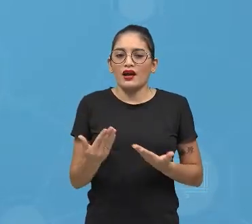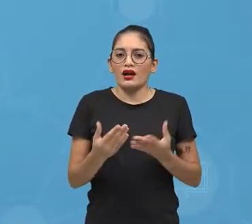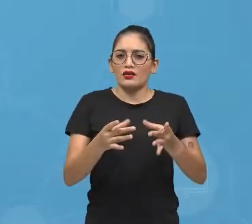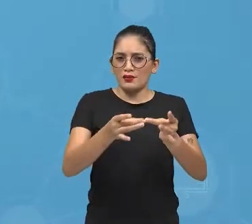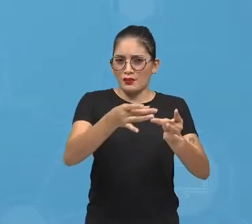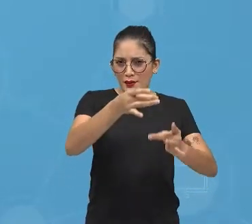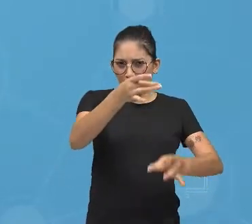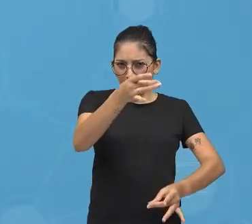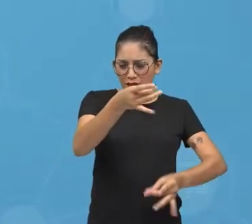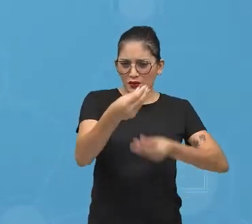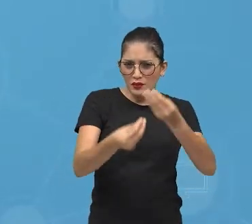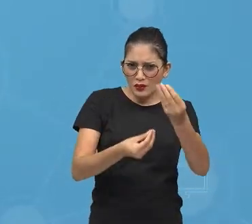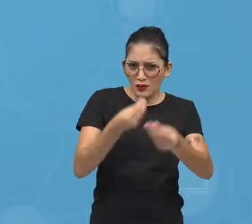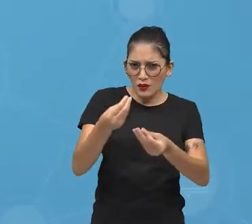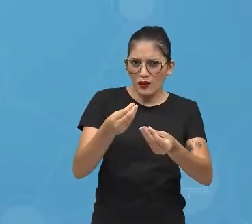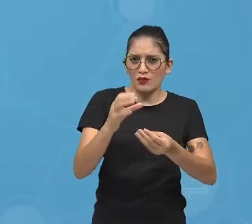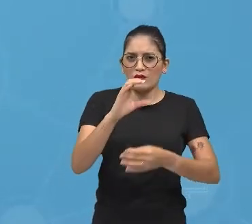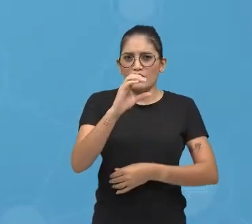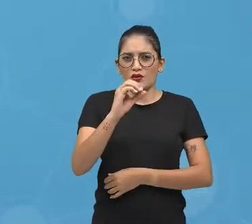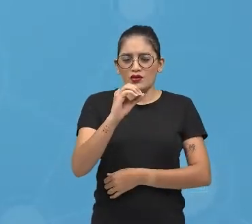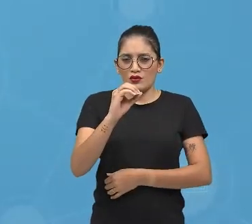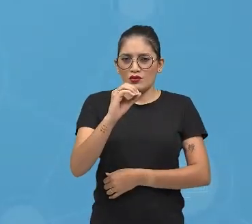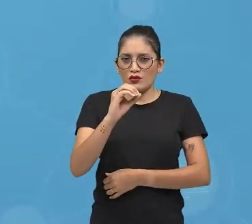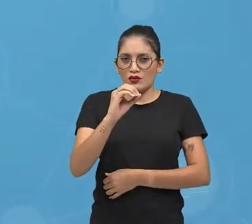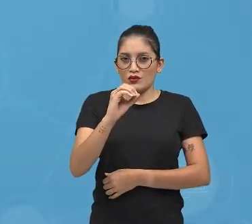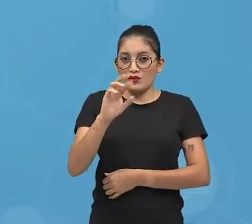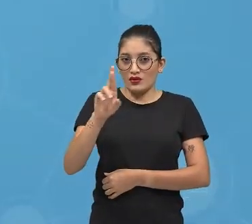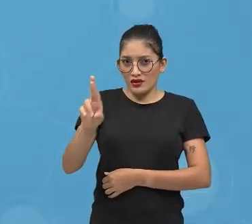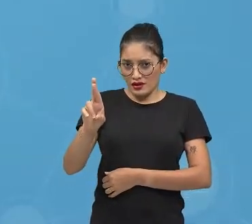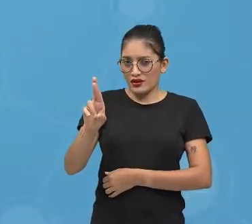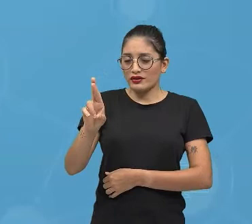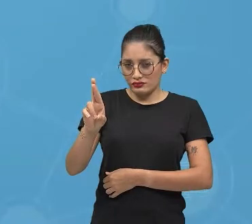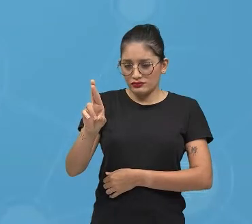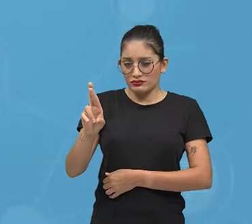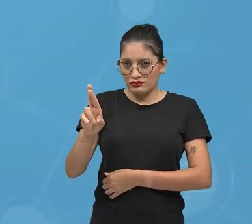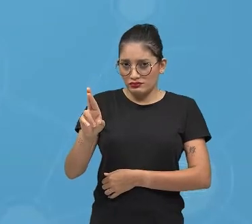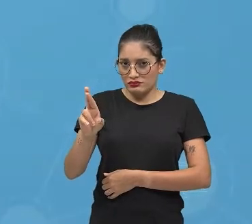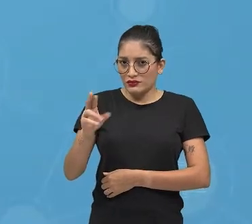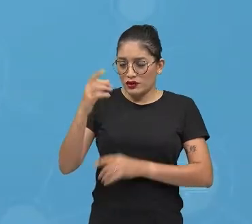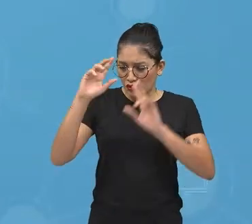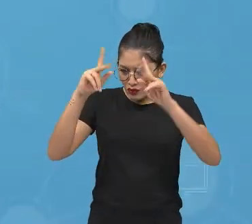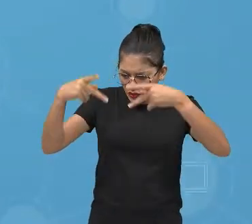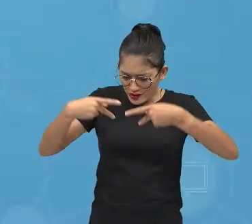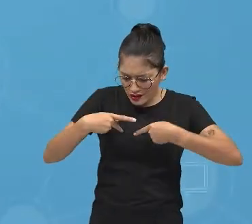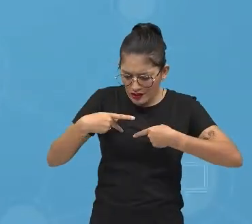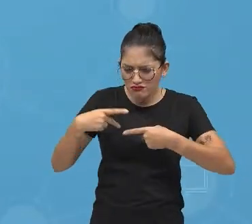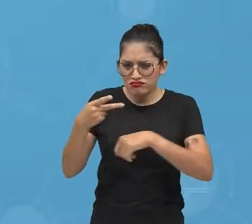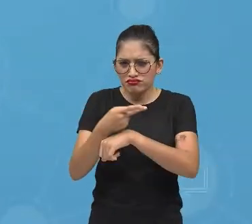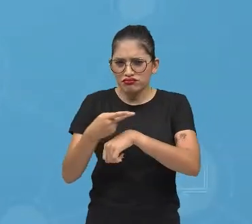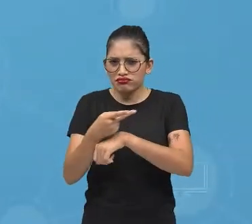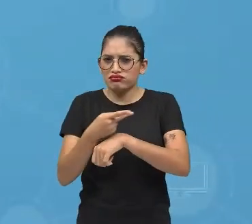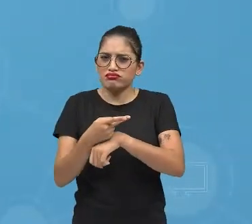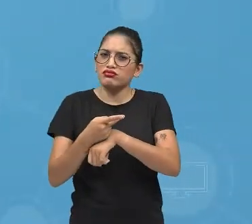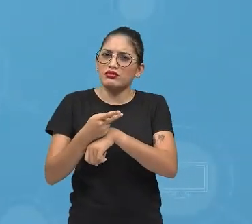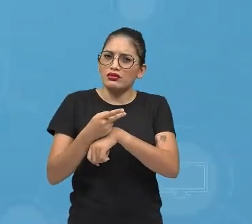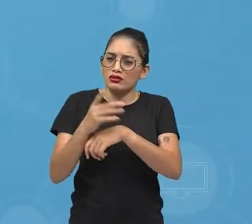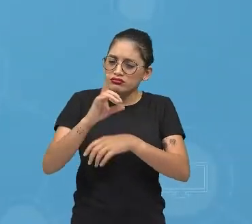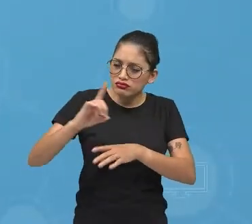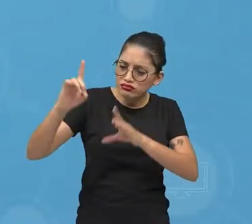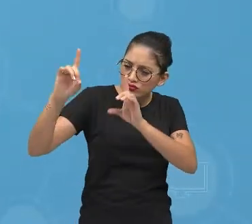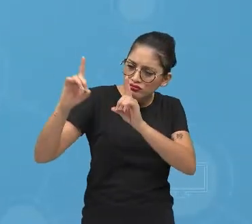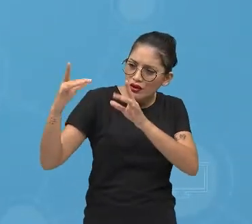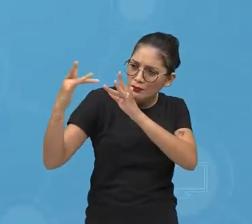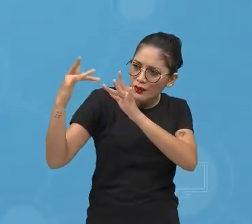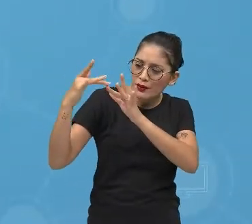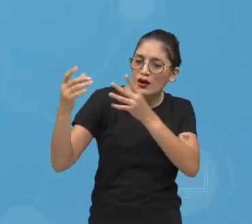Desmembrando isso aí, como que no Oriente o ser humano alcança a iluminação? Numa busca pessoal,